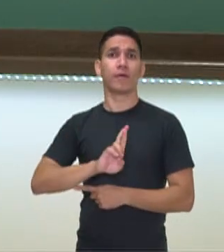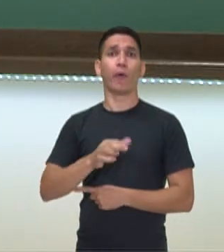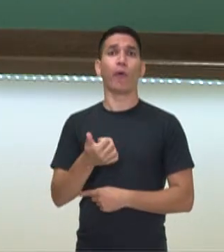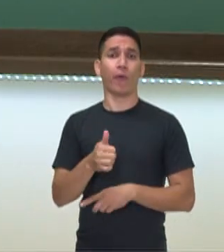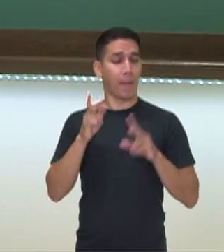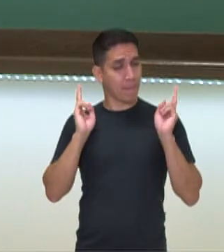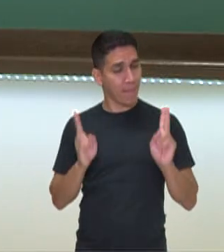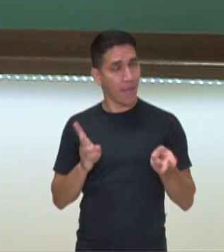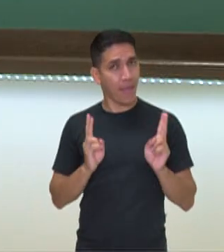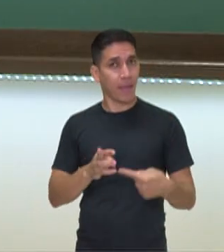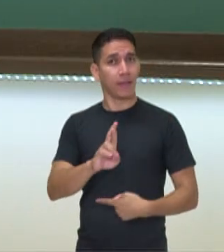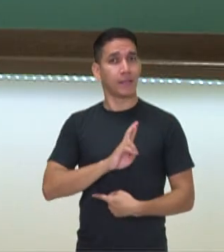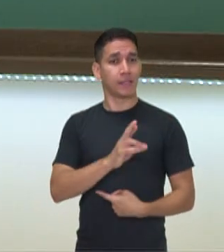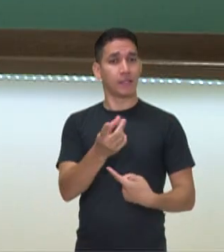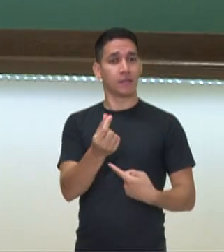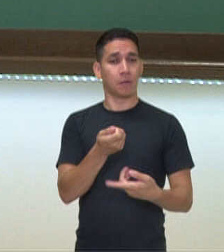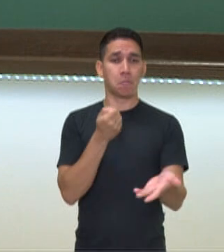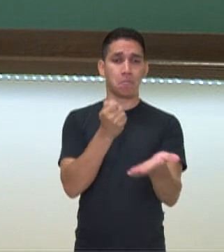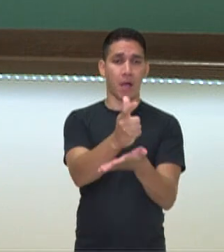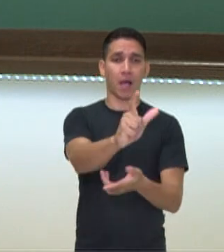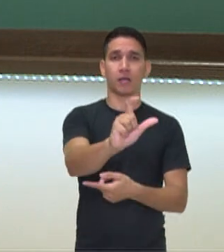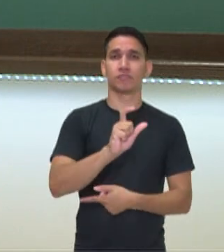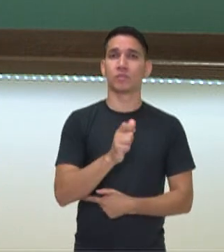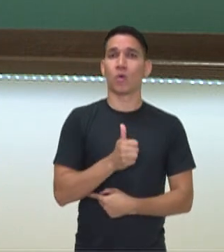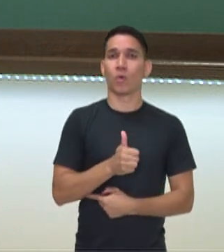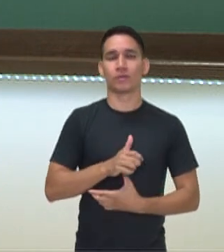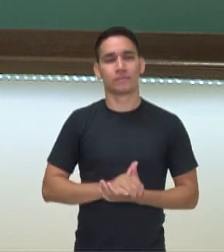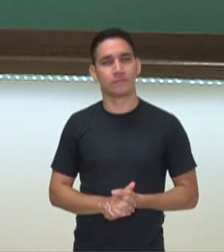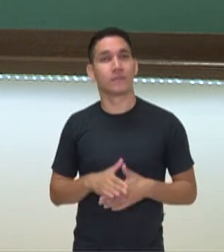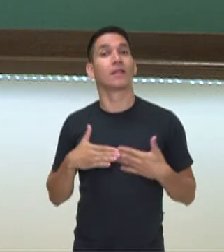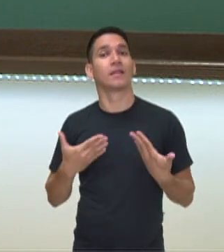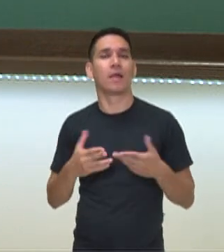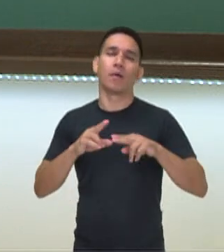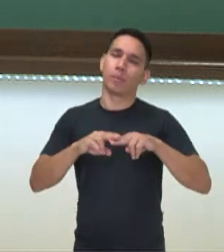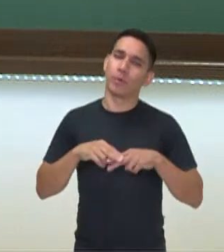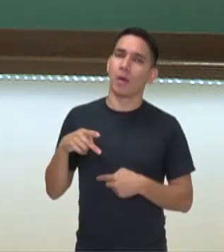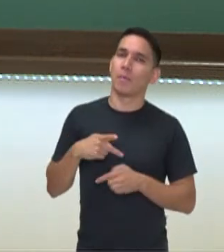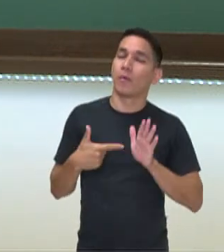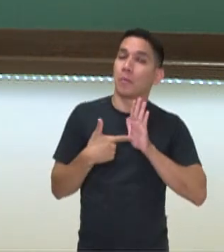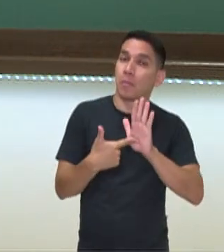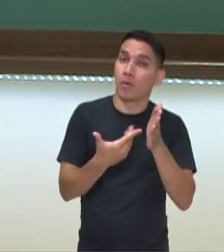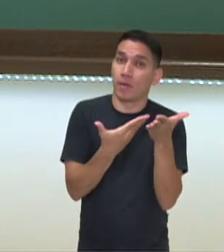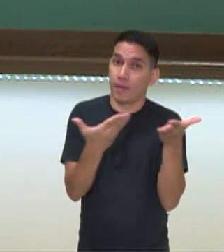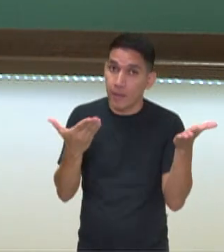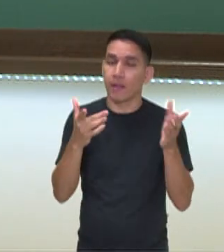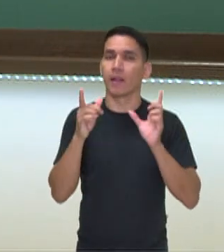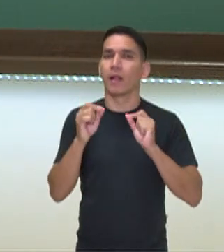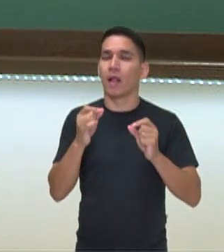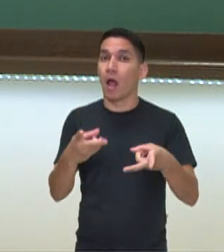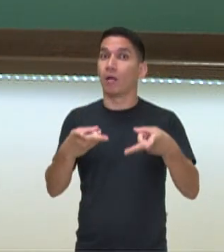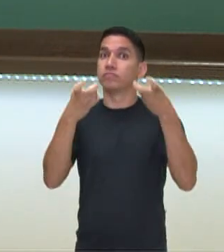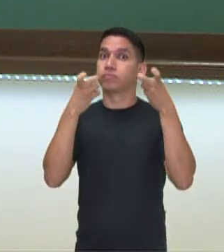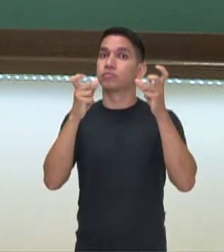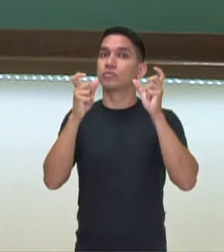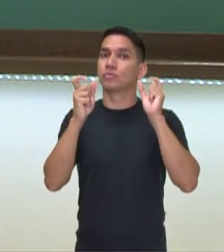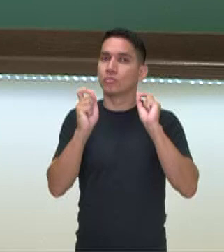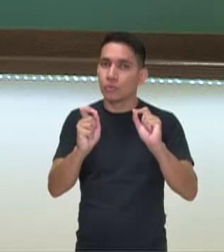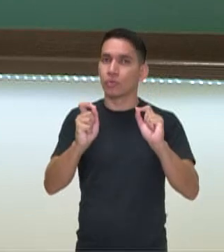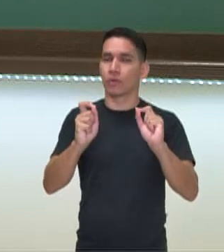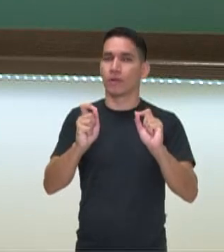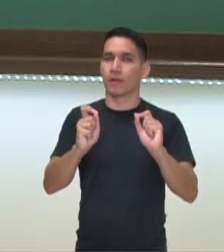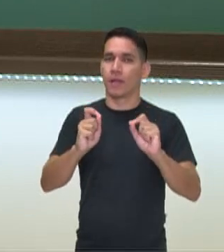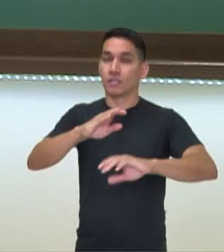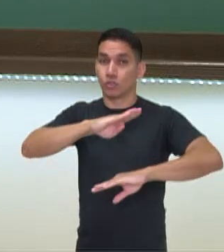mesma resposta do troco, certo? Então, para vocês, a prof trouxe esse problema para vocês perceberem o quê? Que uma